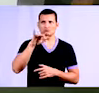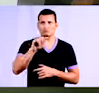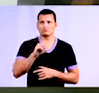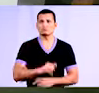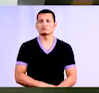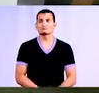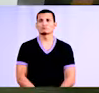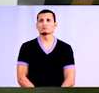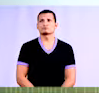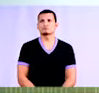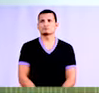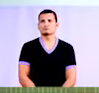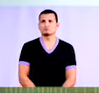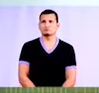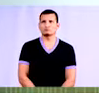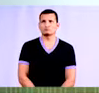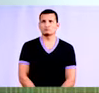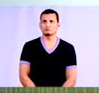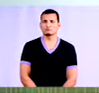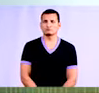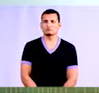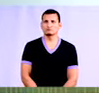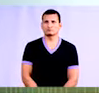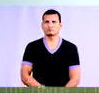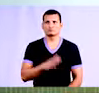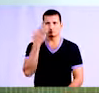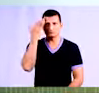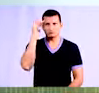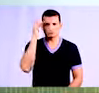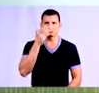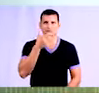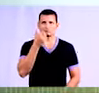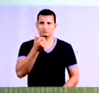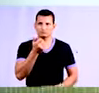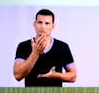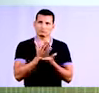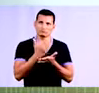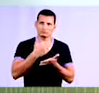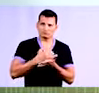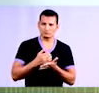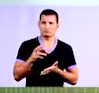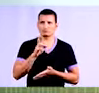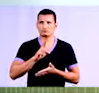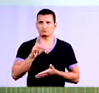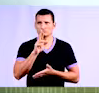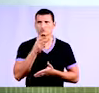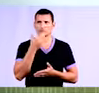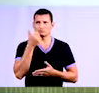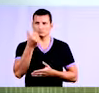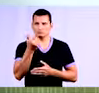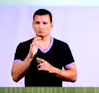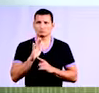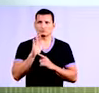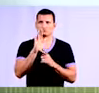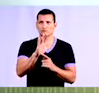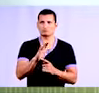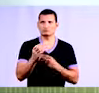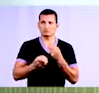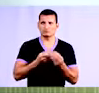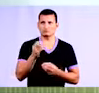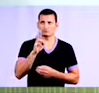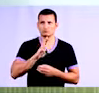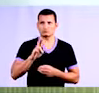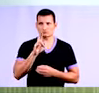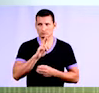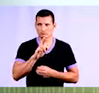entender melhor essa divisão, essa utilização, para melhorar, de certa forma, te apresentar como usuário uma